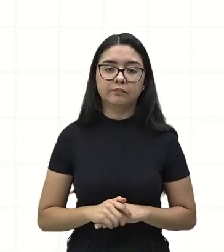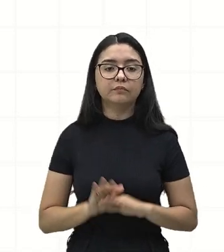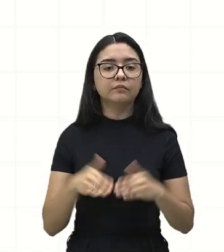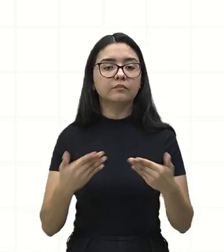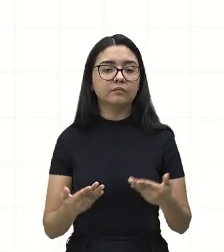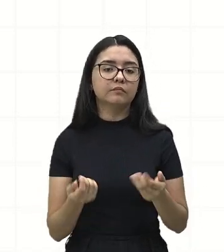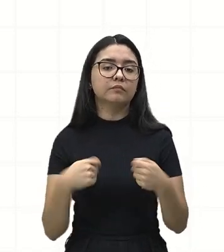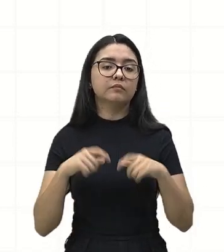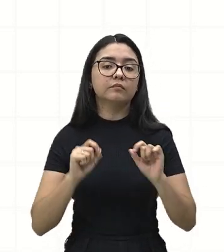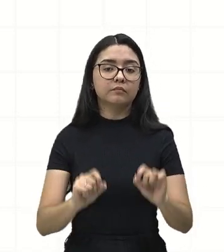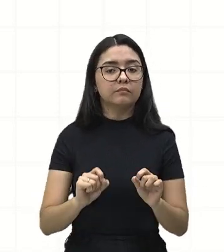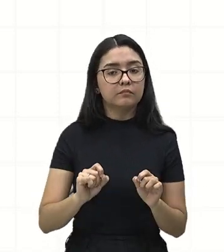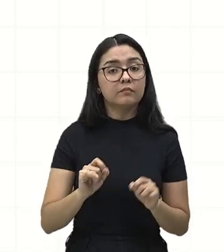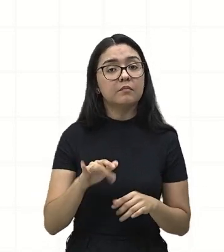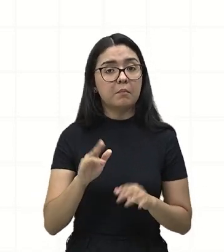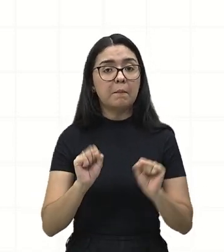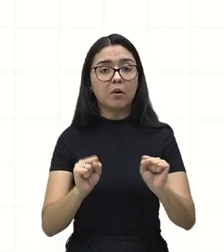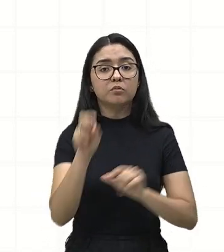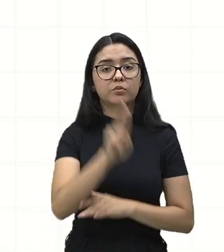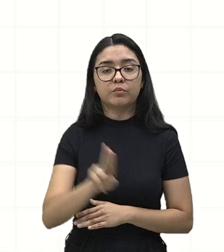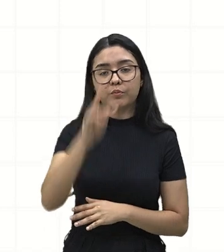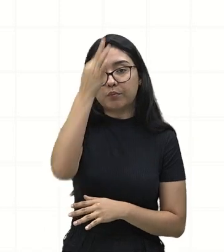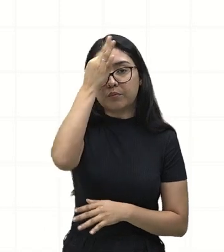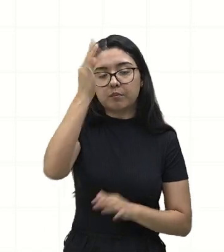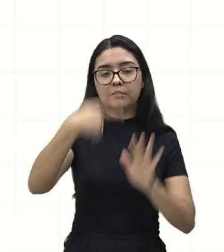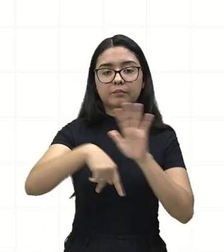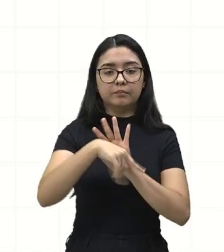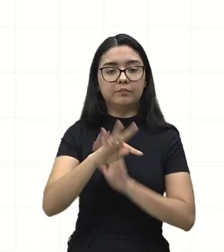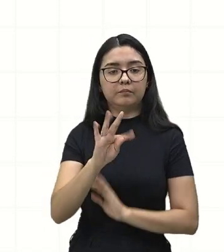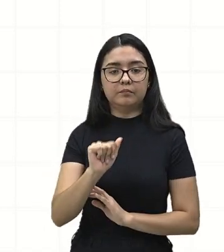aí, se vale o teorema de Thales, então eu sei que